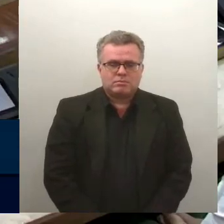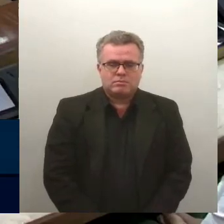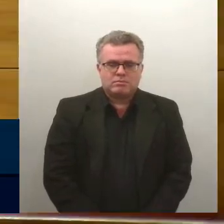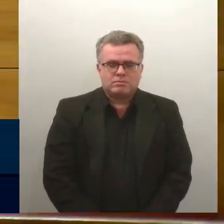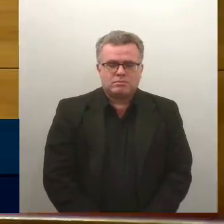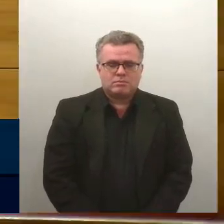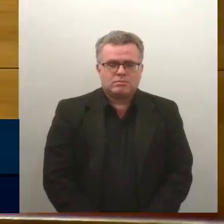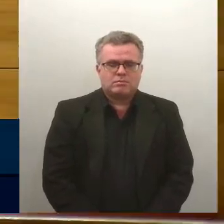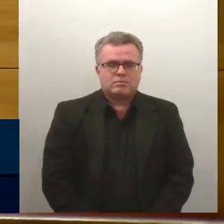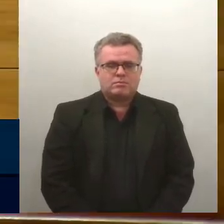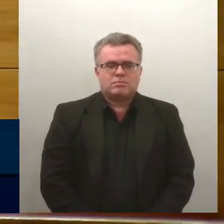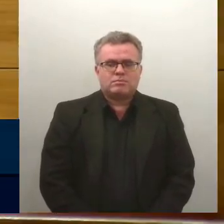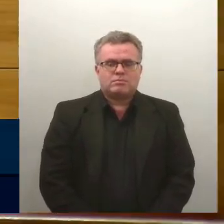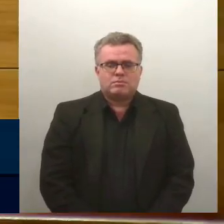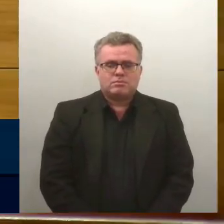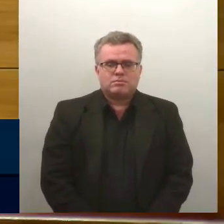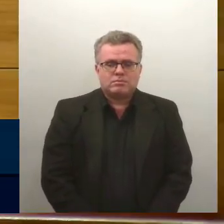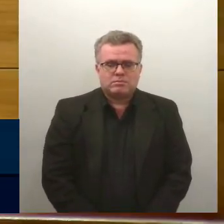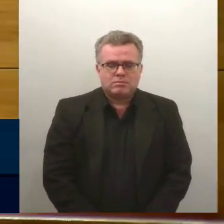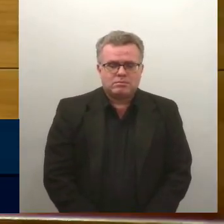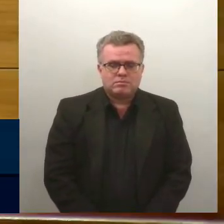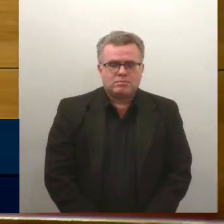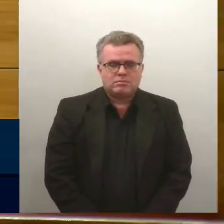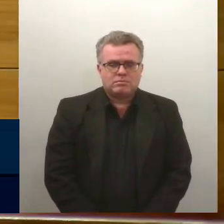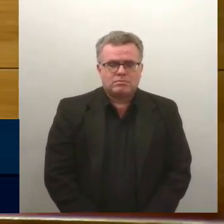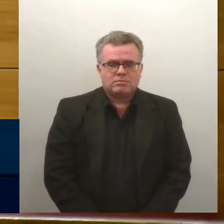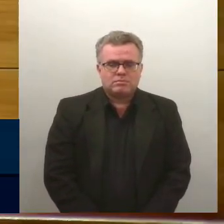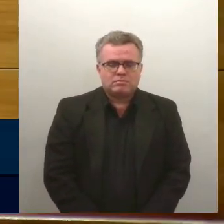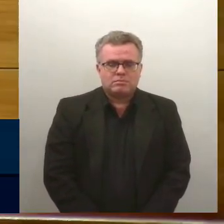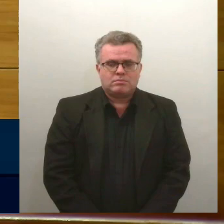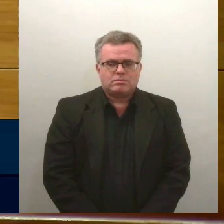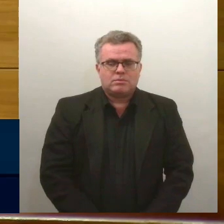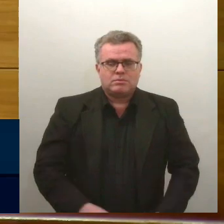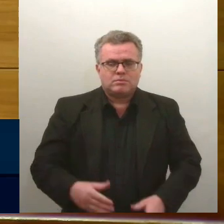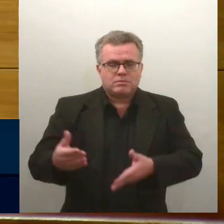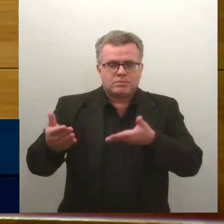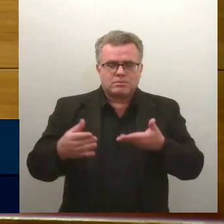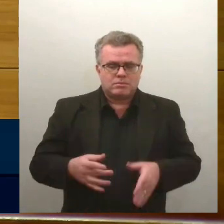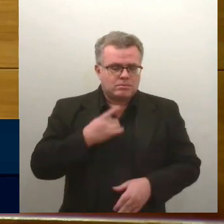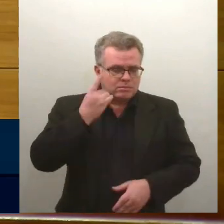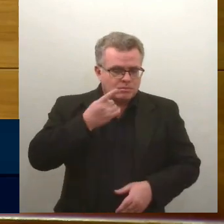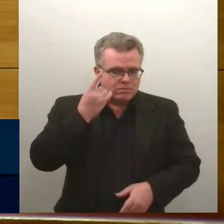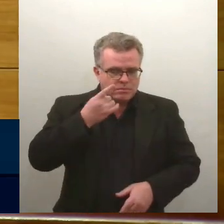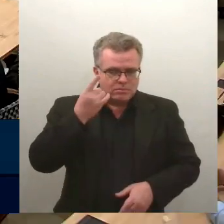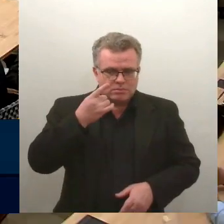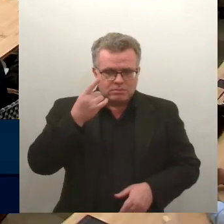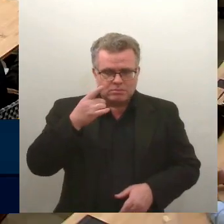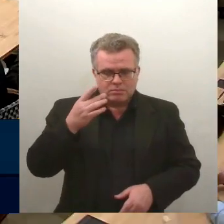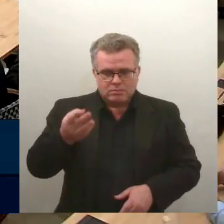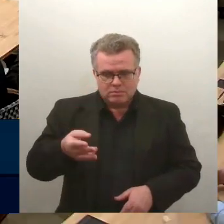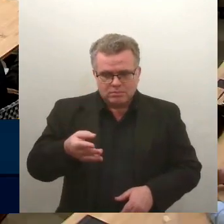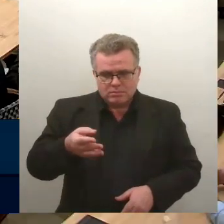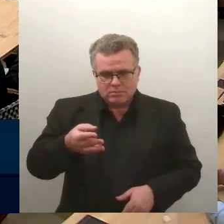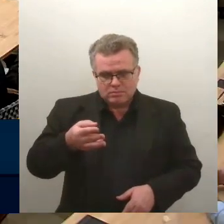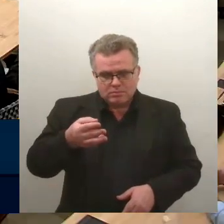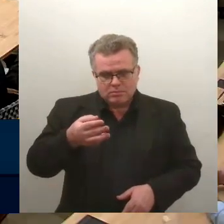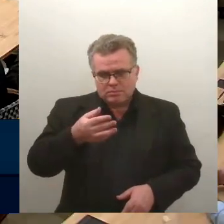Convidamos o deputado Adailton Martins para fazer a entrega da medalha ao jornalista e radialista Saulo José Brito Souza.